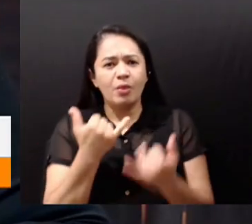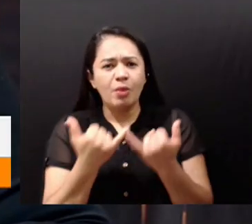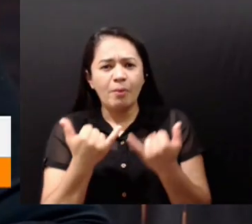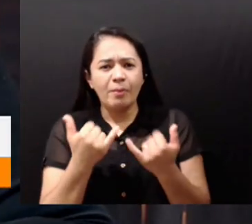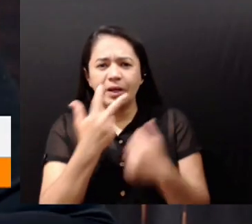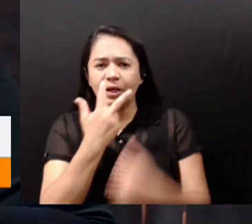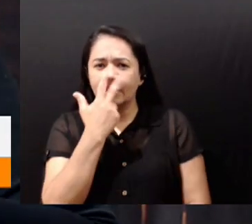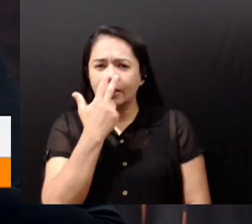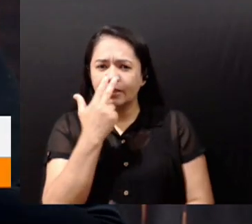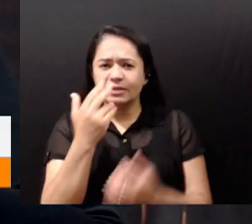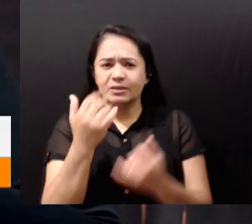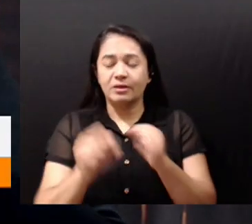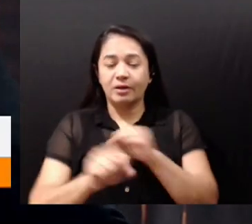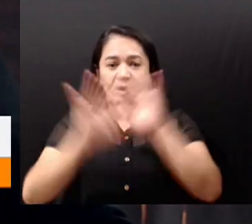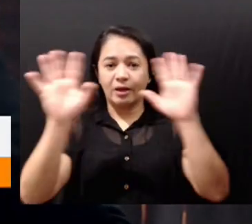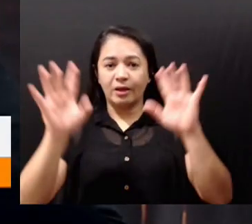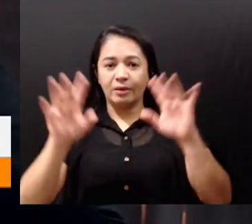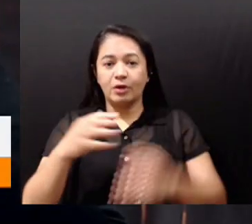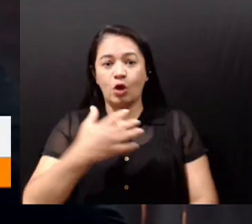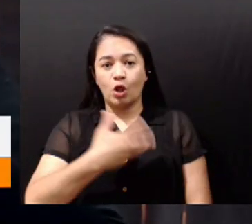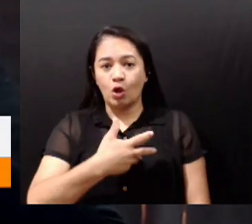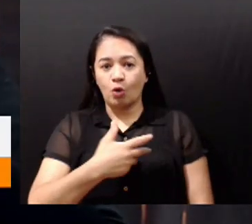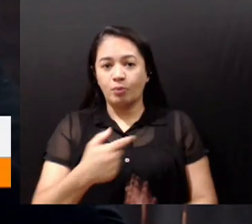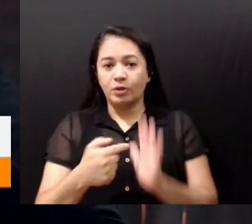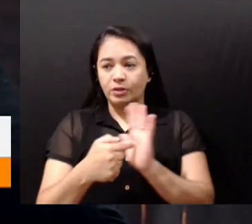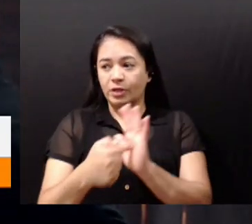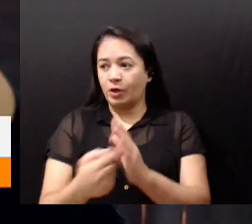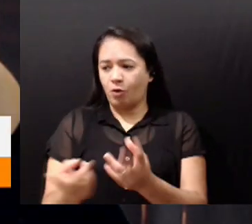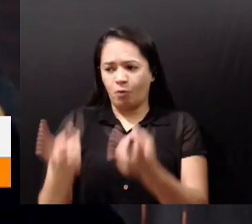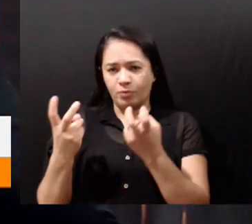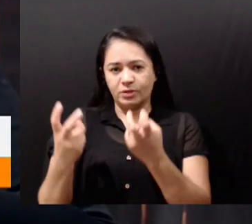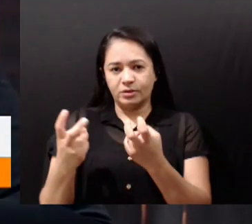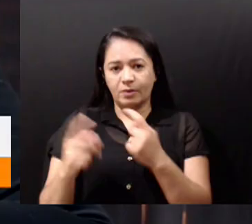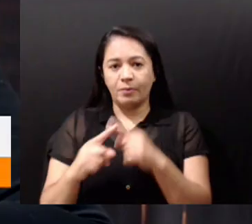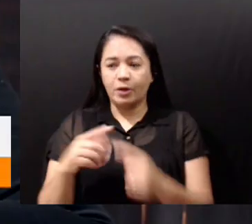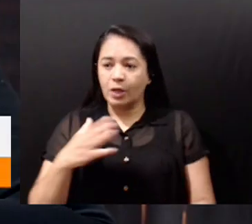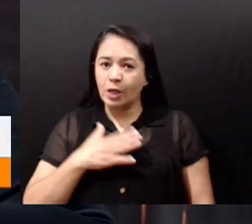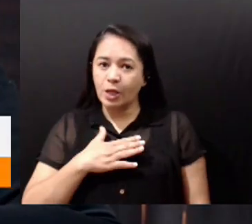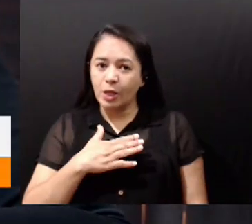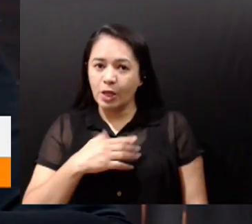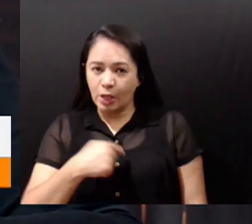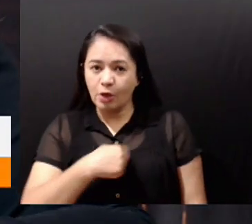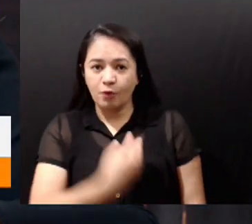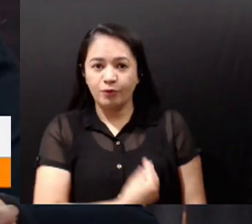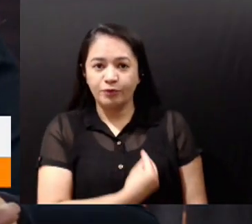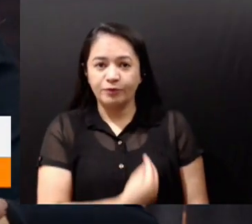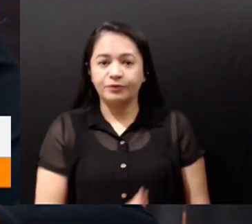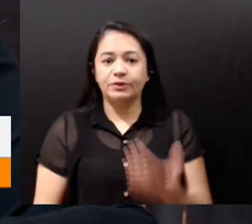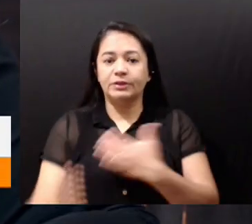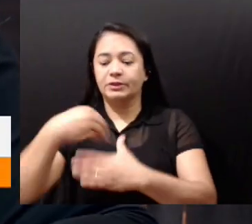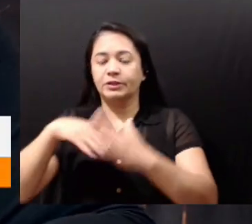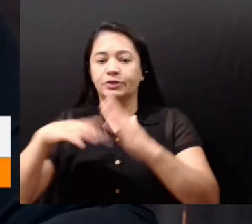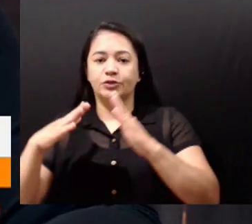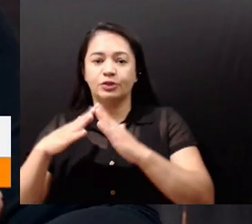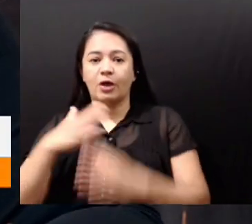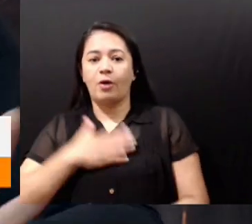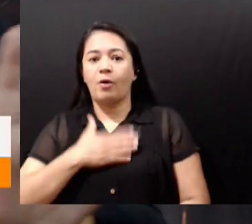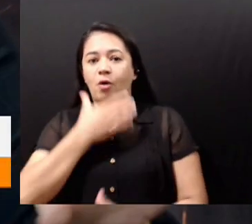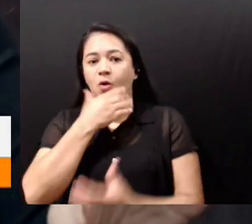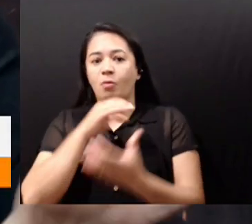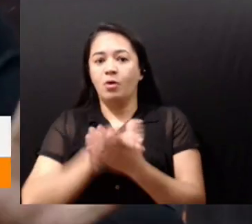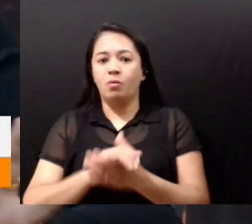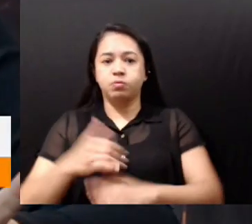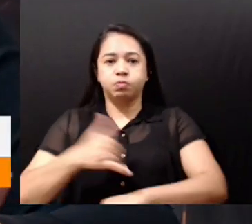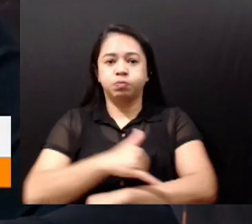é comportamental, e eu vejo muito isso, porque eu vivo isso, né? Então, dentro da minha casa, meu marido, aumentou meu peso. Eu paro de comer,